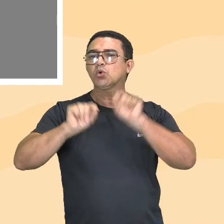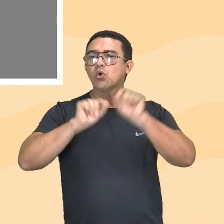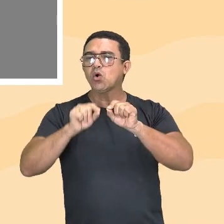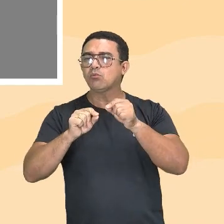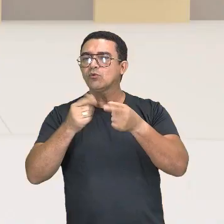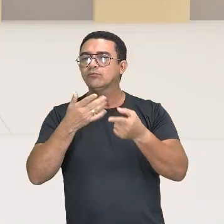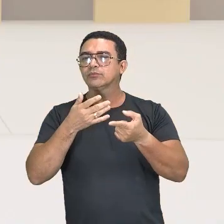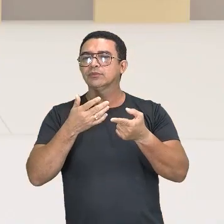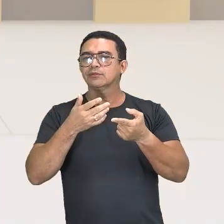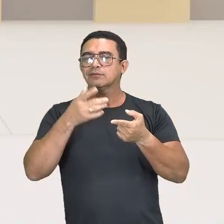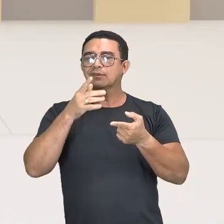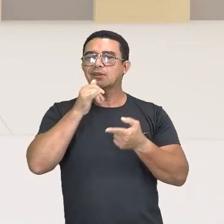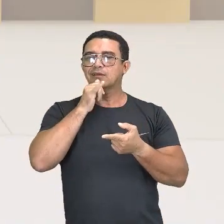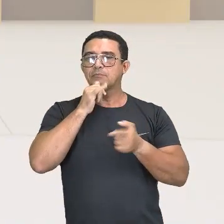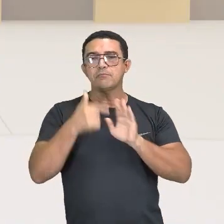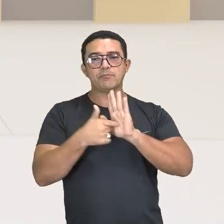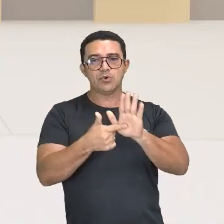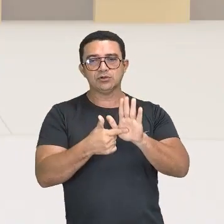para o